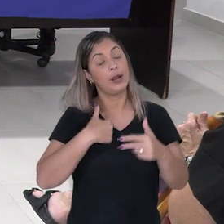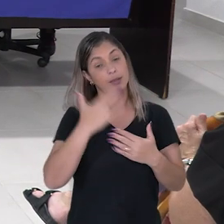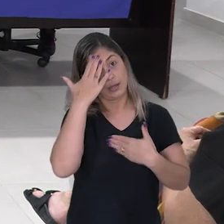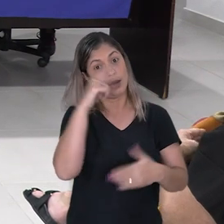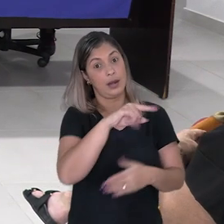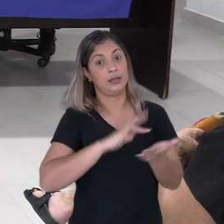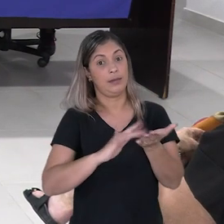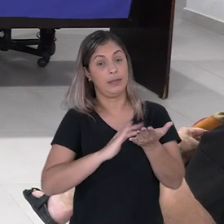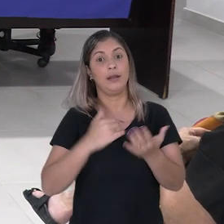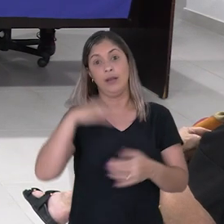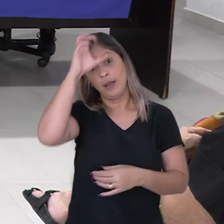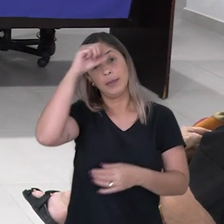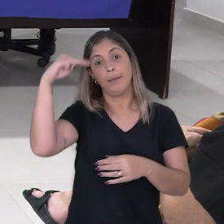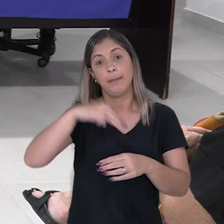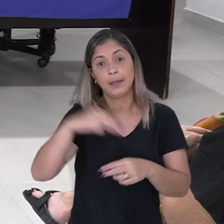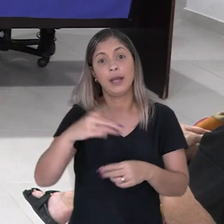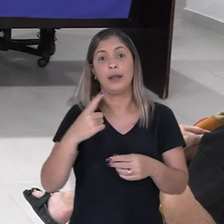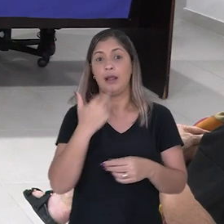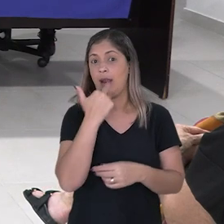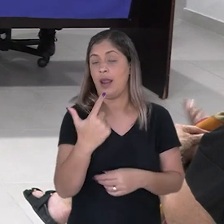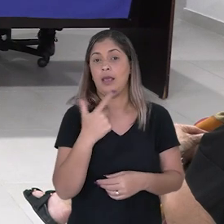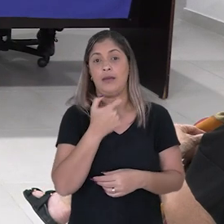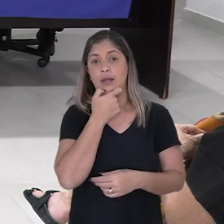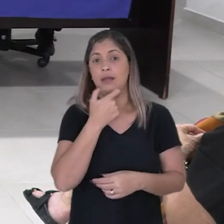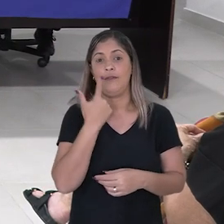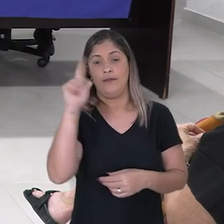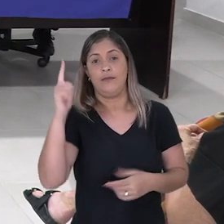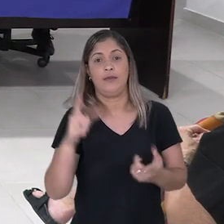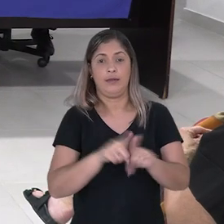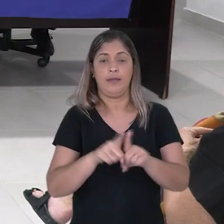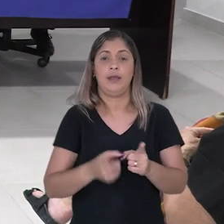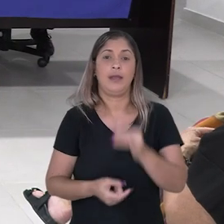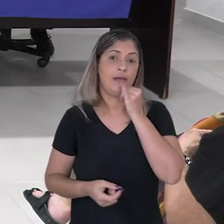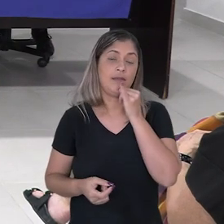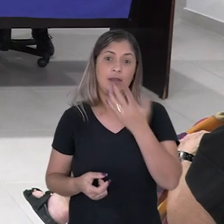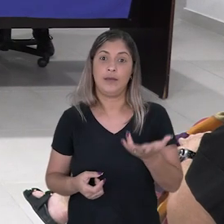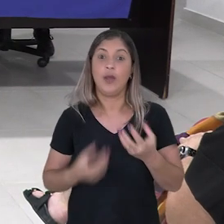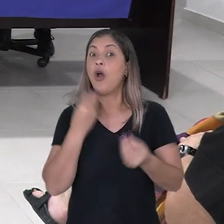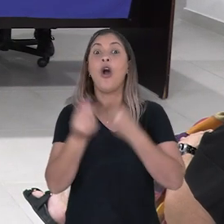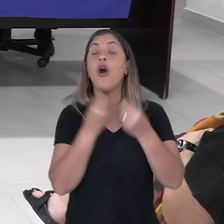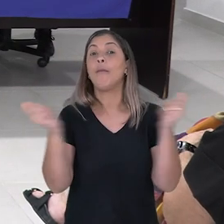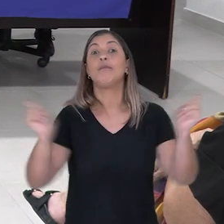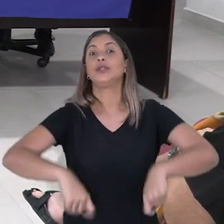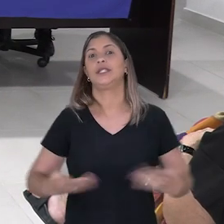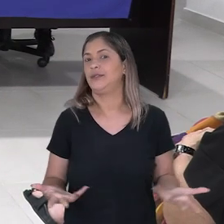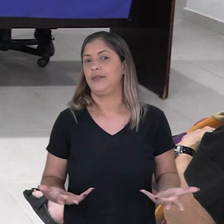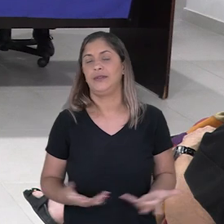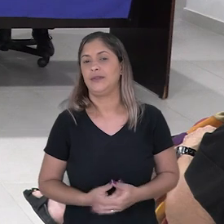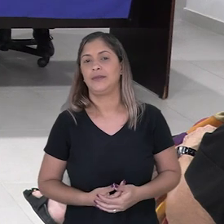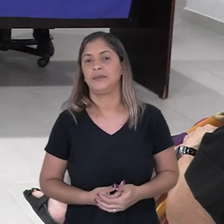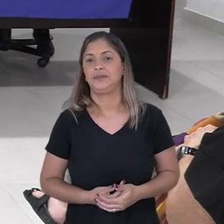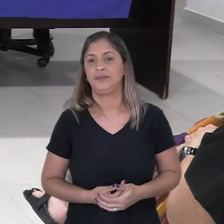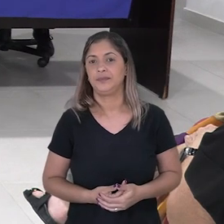aprendi matemática, que eu aprendi línguas estrangeiras, que eu aprendi inglês, por exemplo. Eu não vejo como isso poderia ser possível, né?